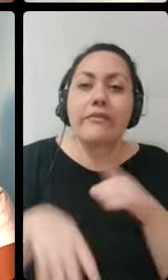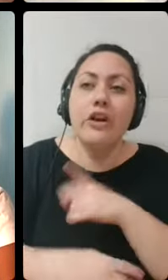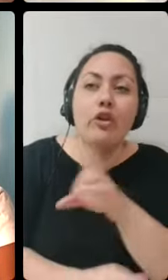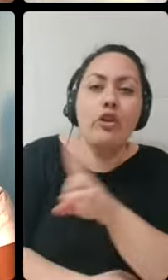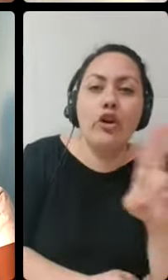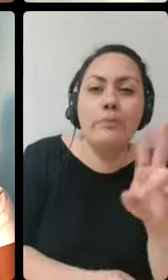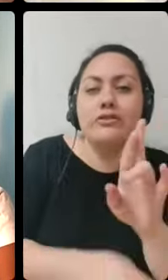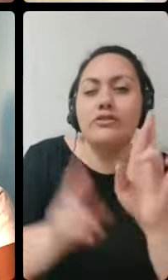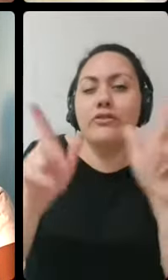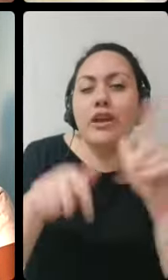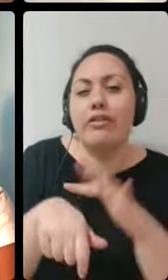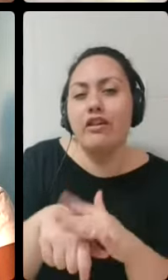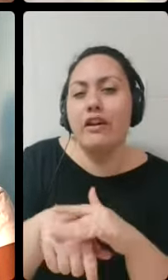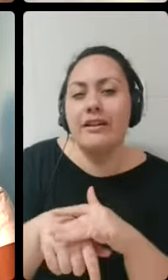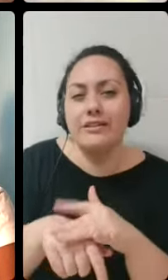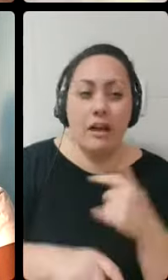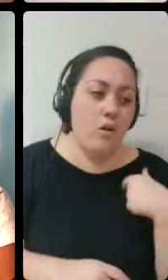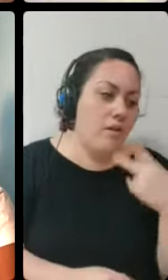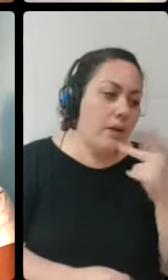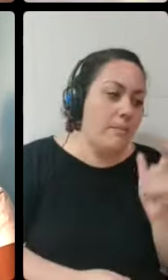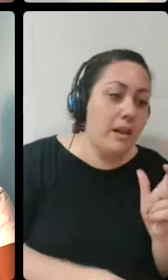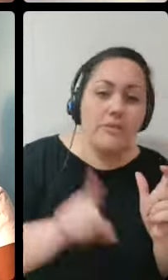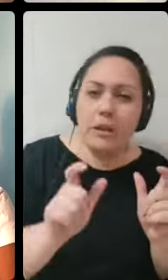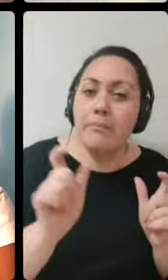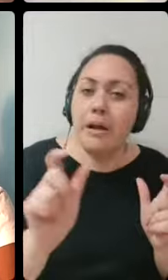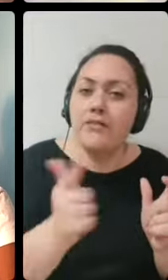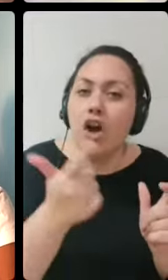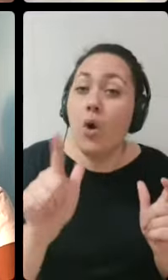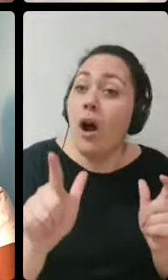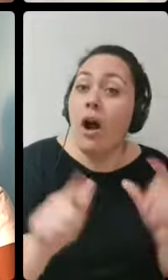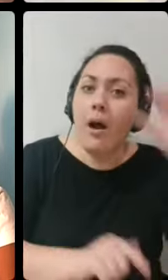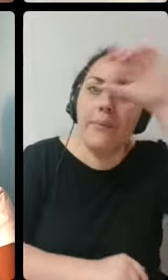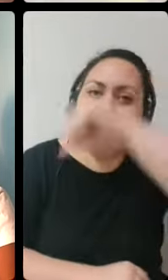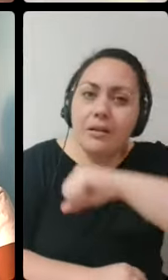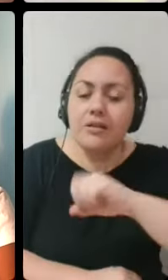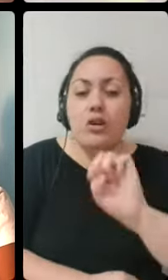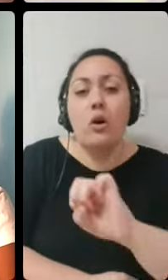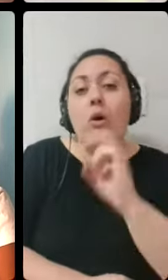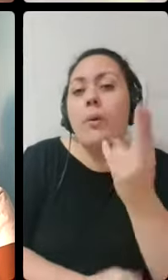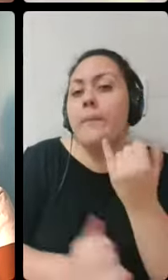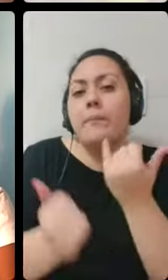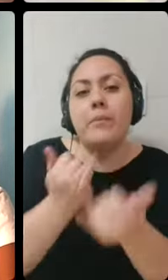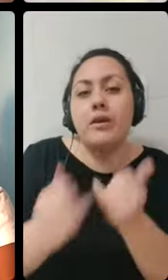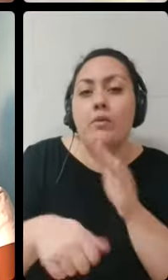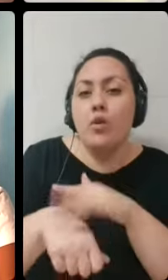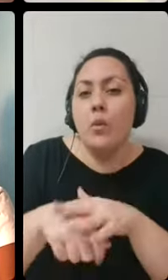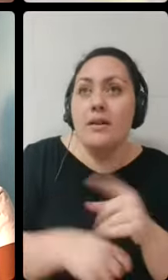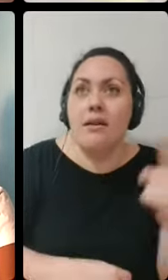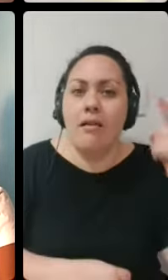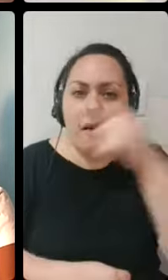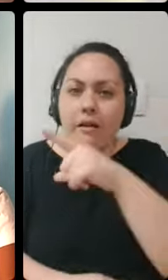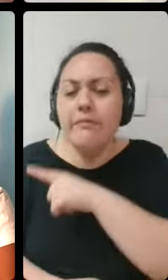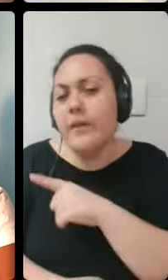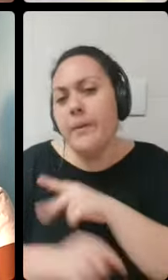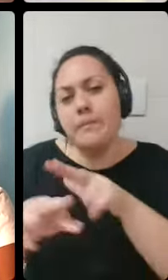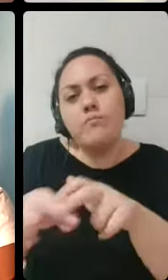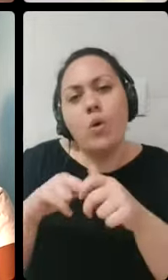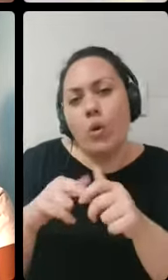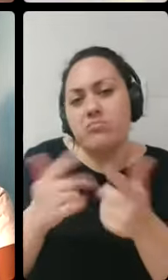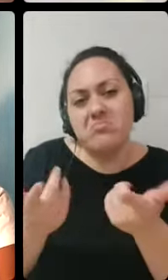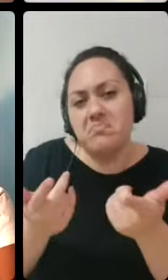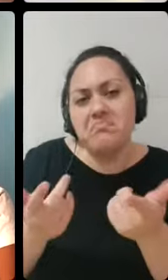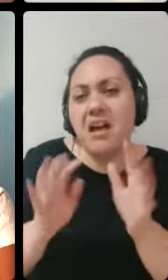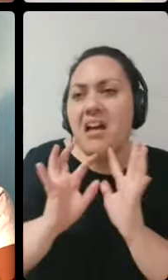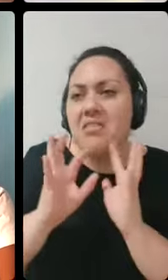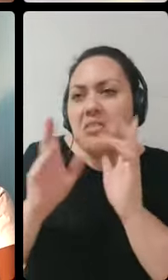uma doença que lá era com tal bicho e aqui não tem. Então a gente acaba tendo uma troca. E acho que essa oficina me chamou bastante atenção,